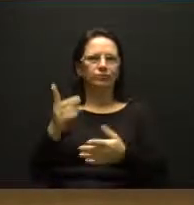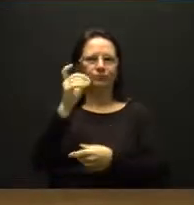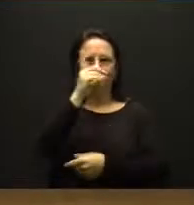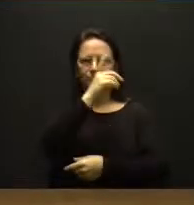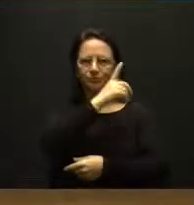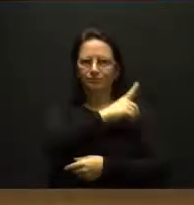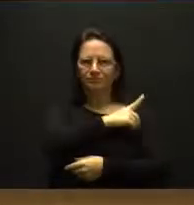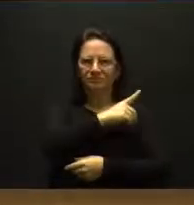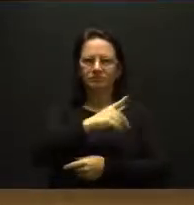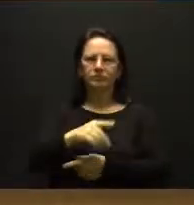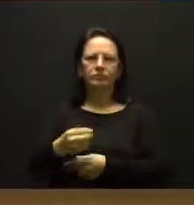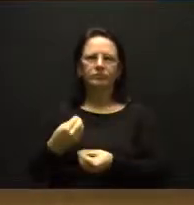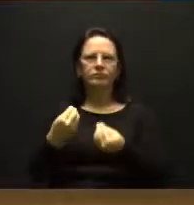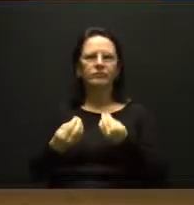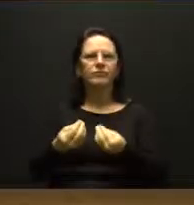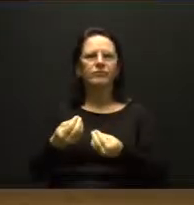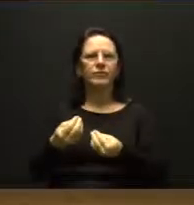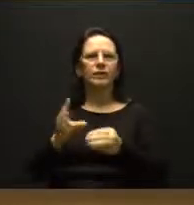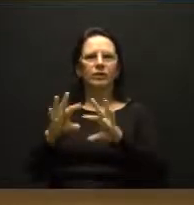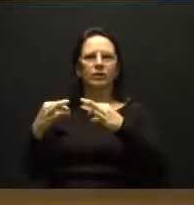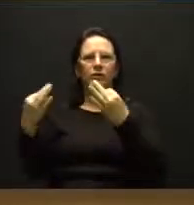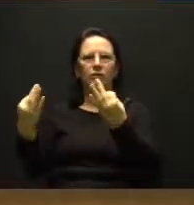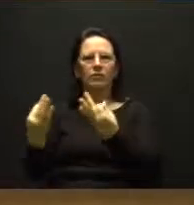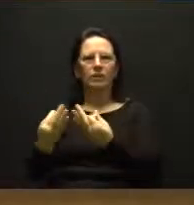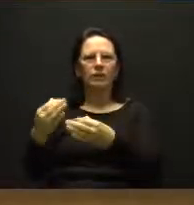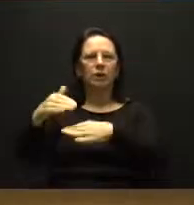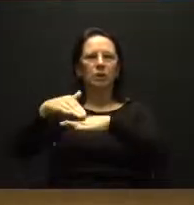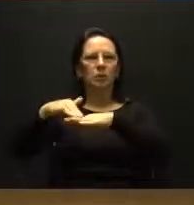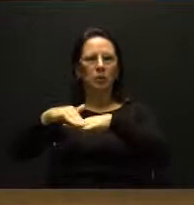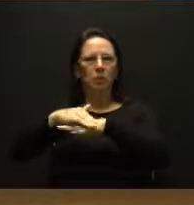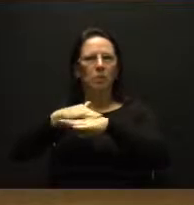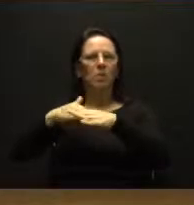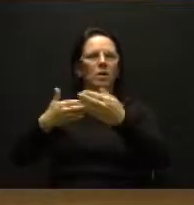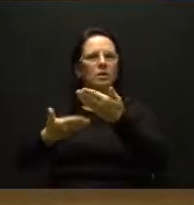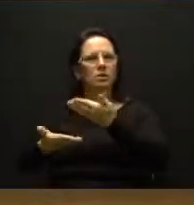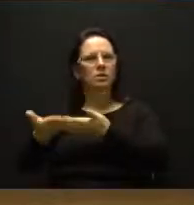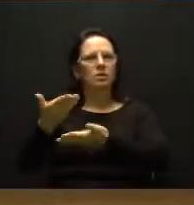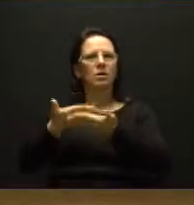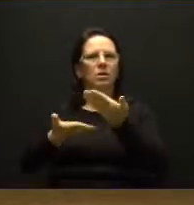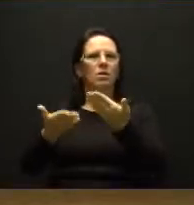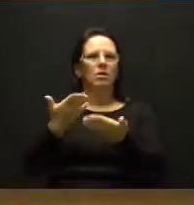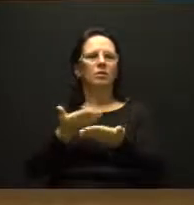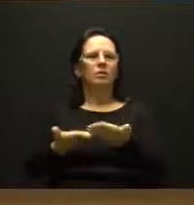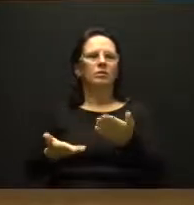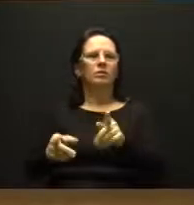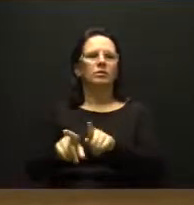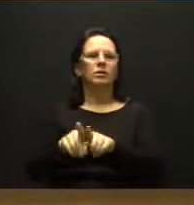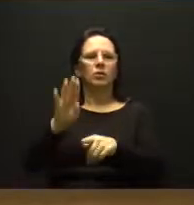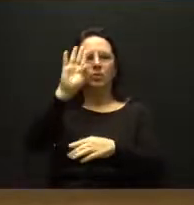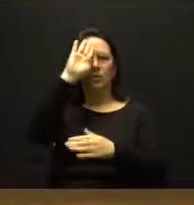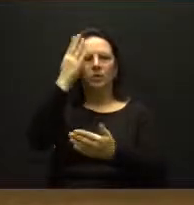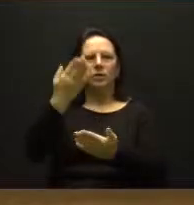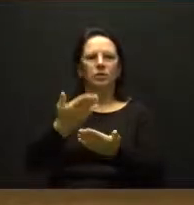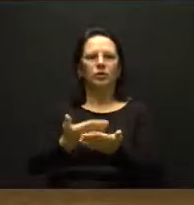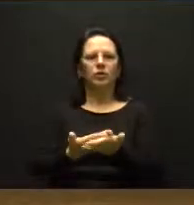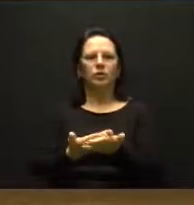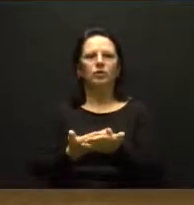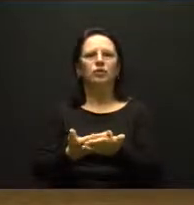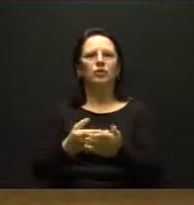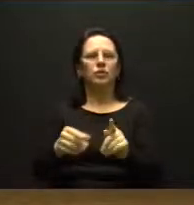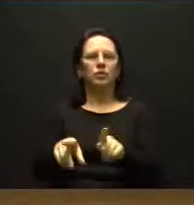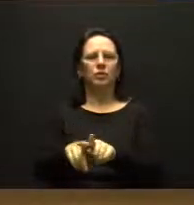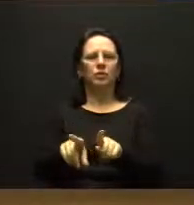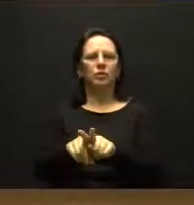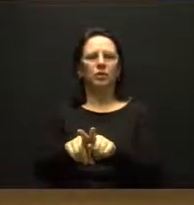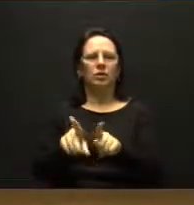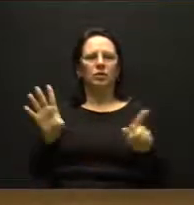eu fiquei sabendo que eles estavam em fase de negociação como vereador flávio eu acredito que os nobres pares aqui comungam da mesma idéia